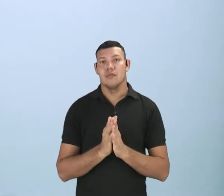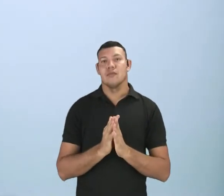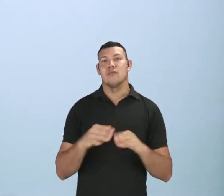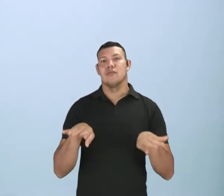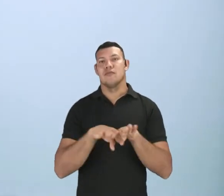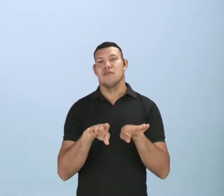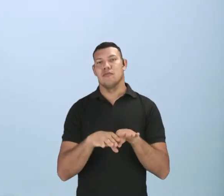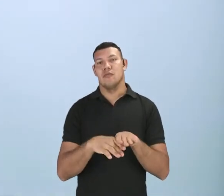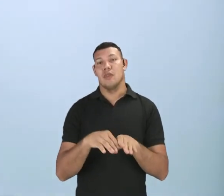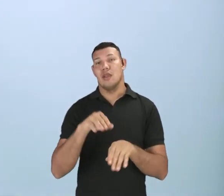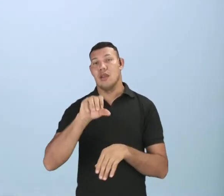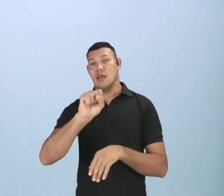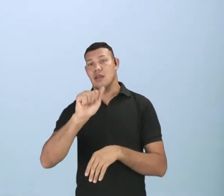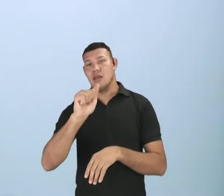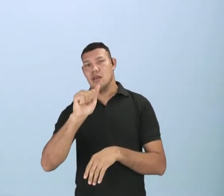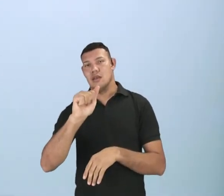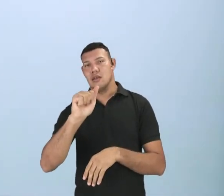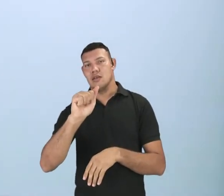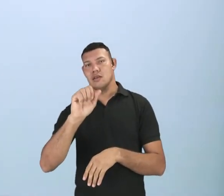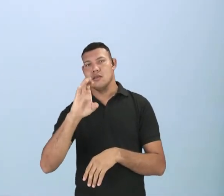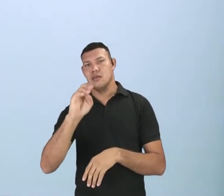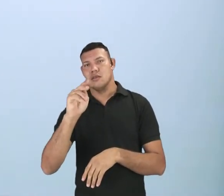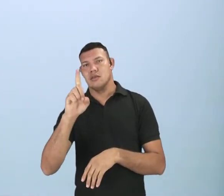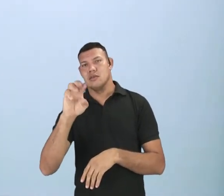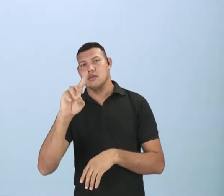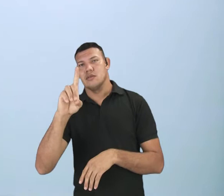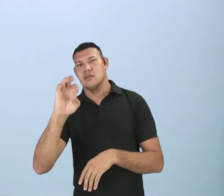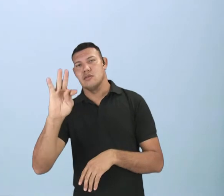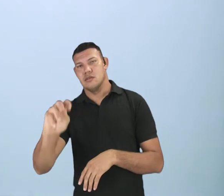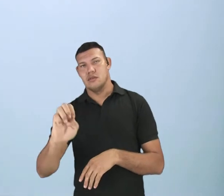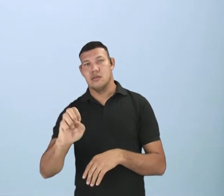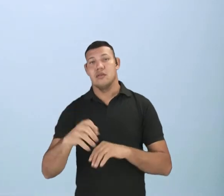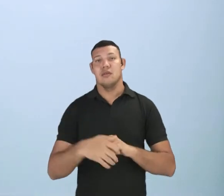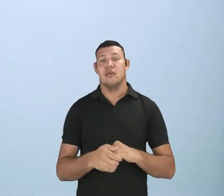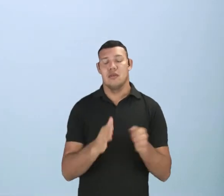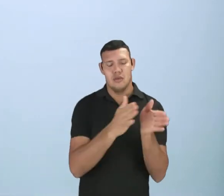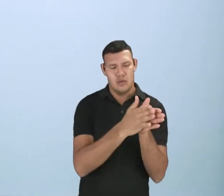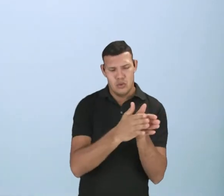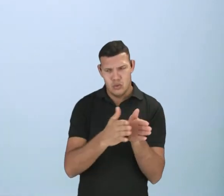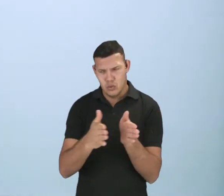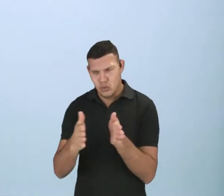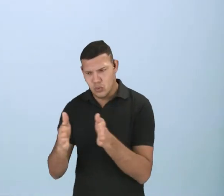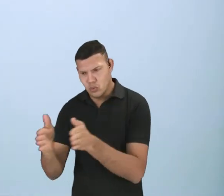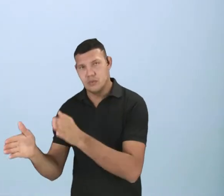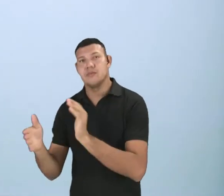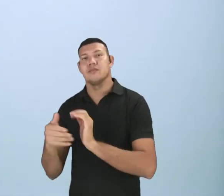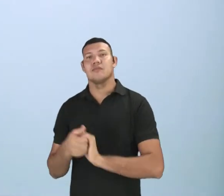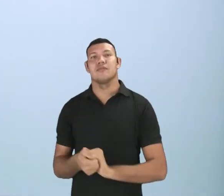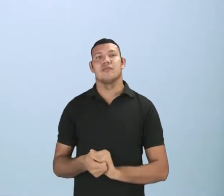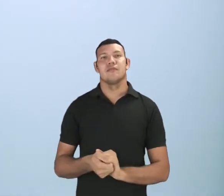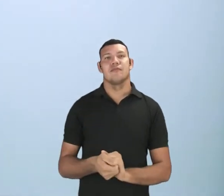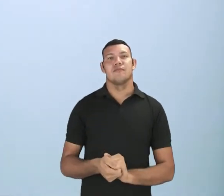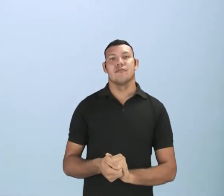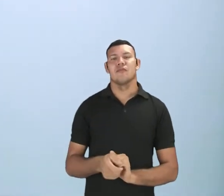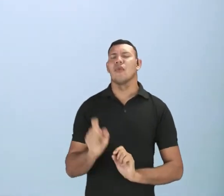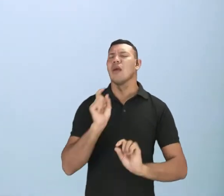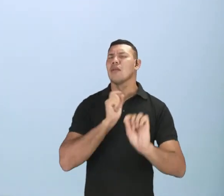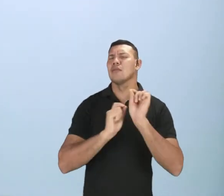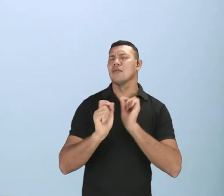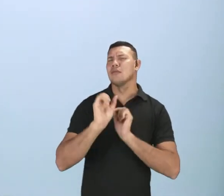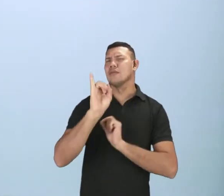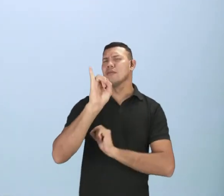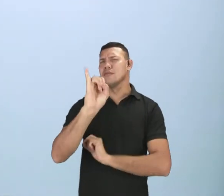conventos. Nós tivemos também a fase chamada de Inquisição.